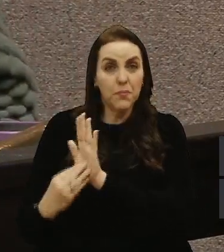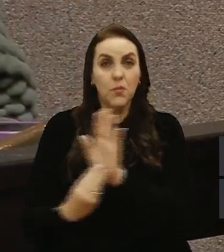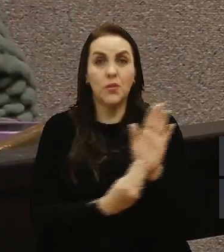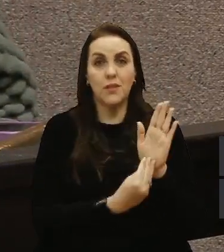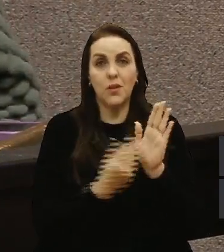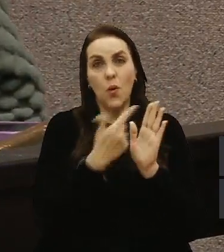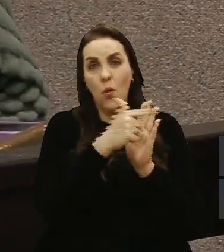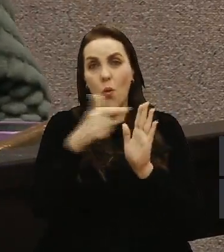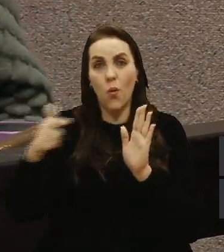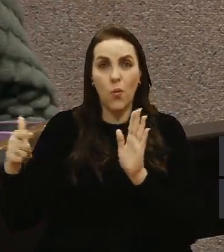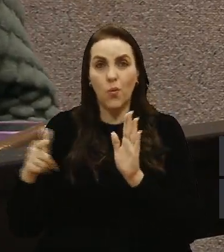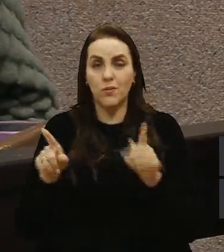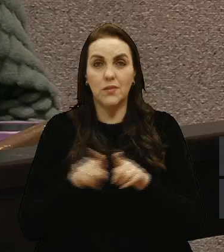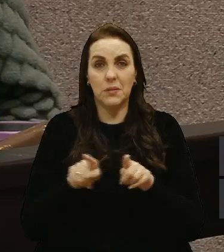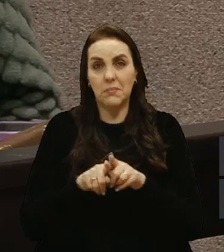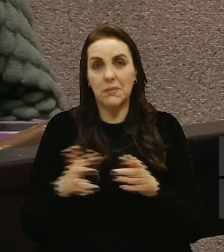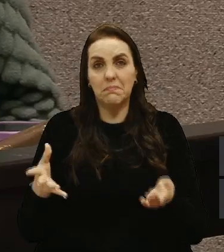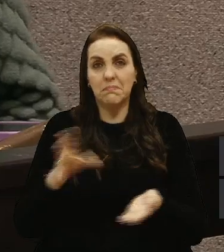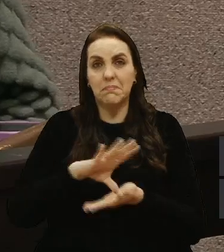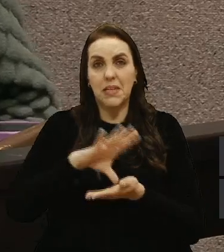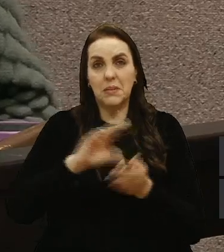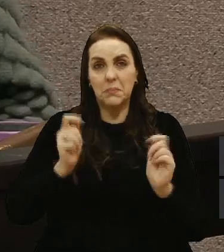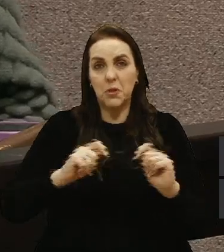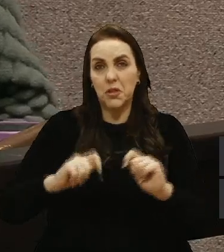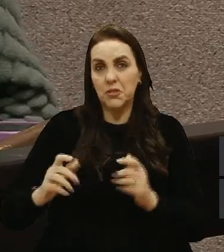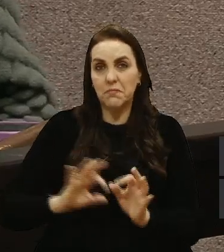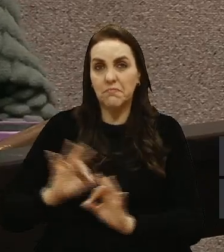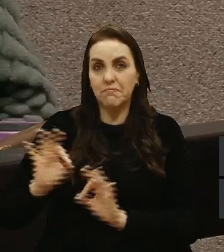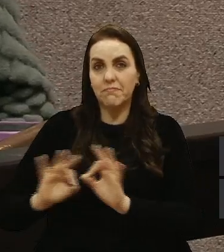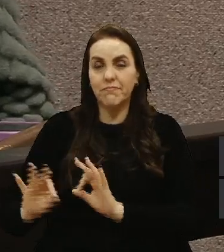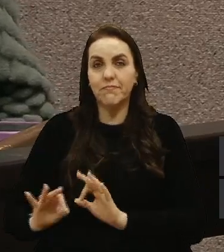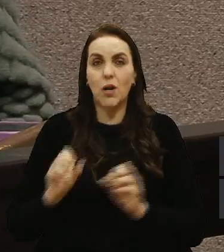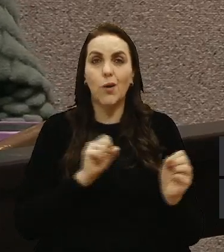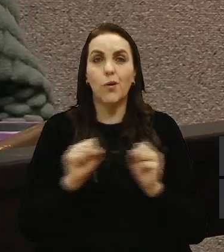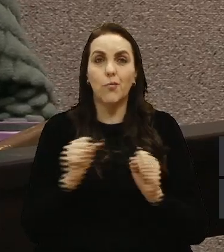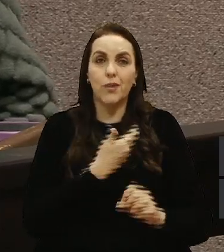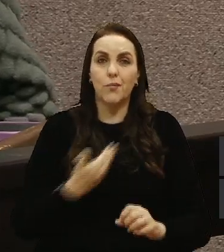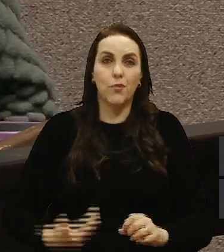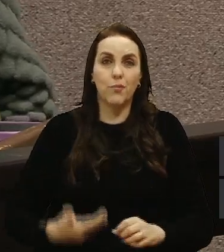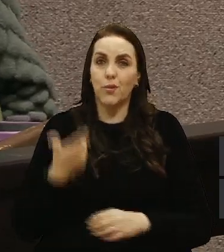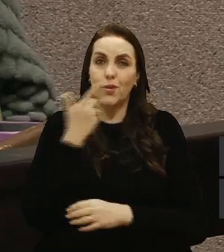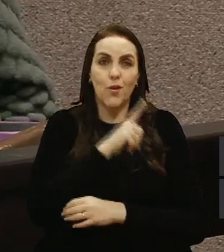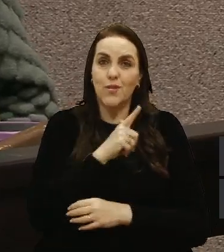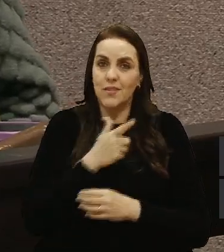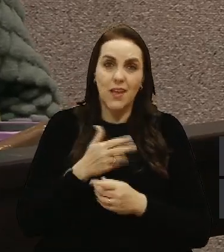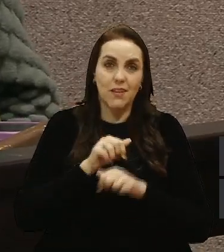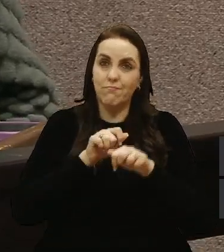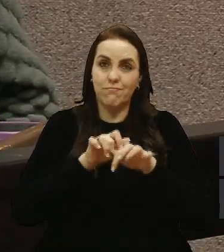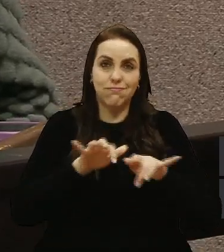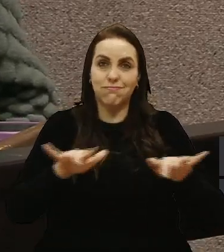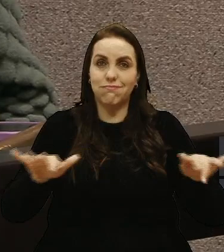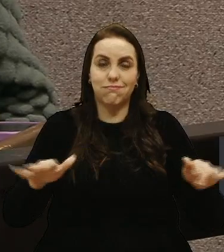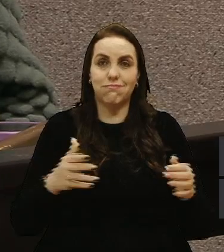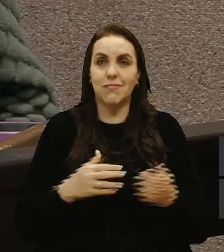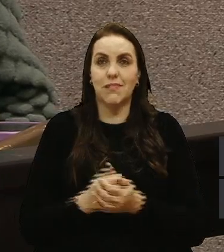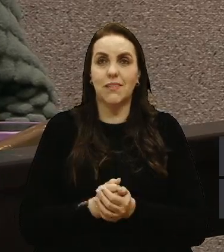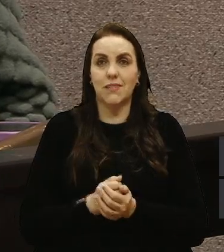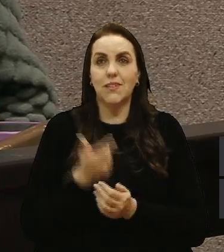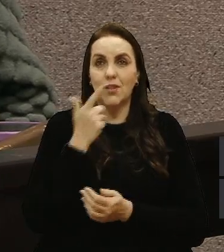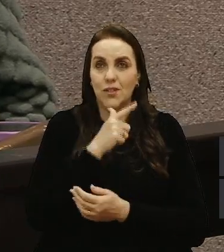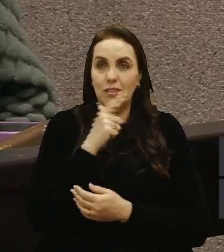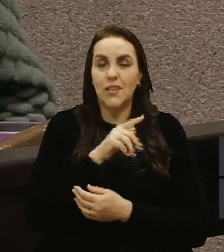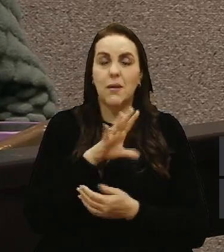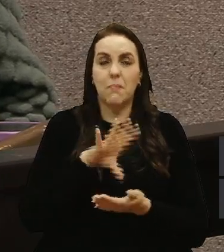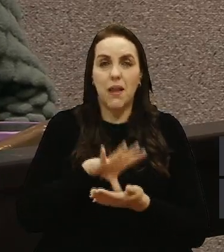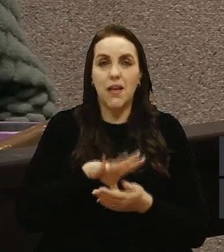outras situações na nossa cidade, porque realmente o poder público não tem conseguido alcançar, as nossas praças